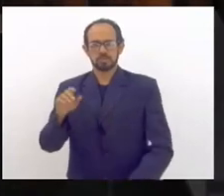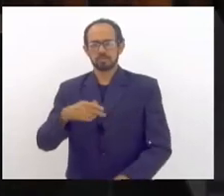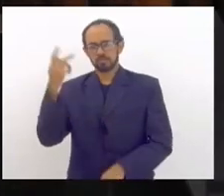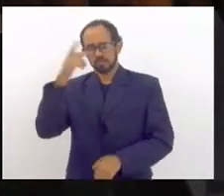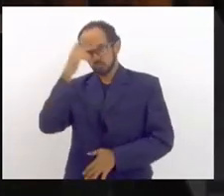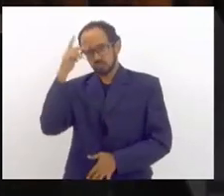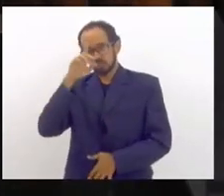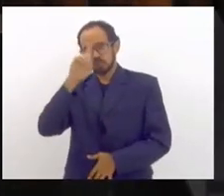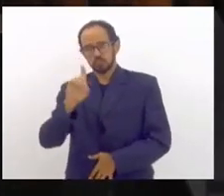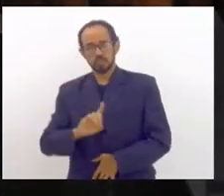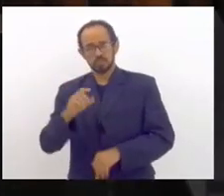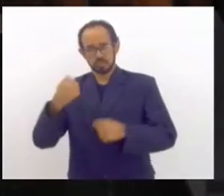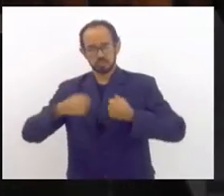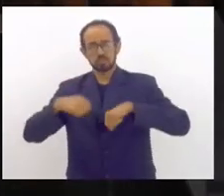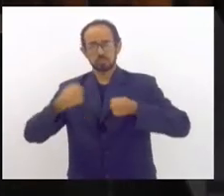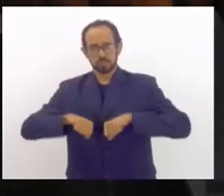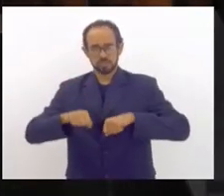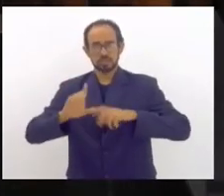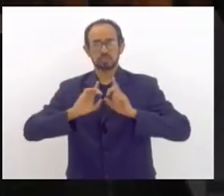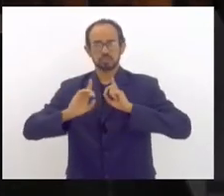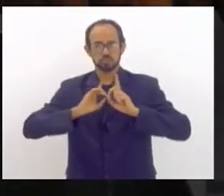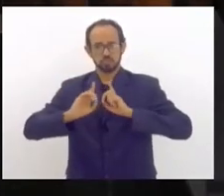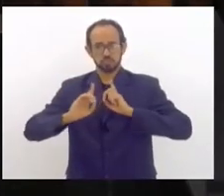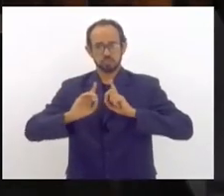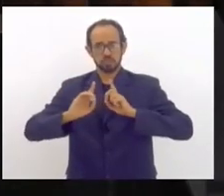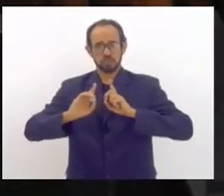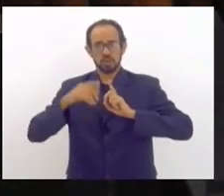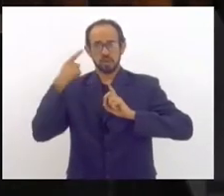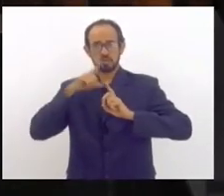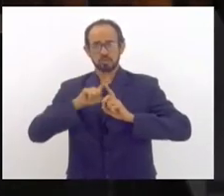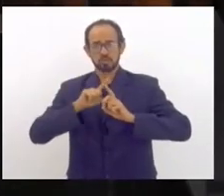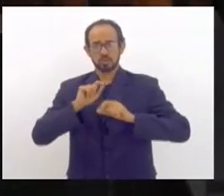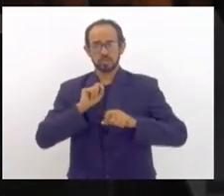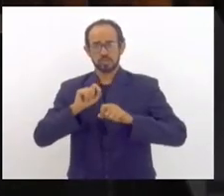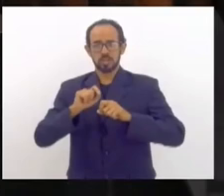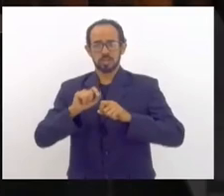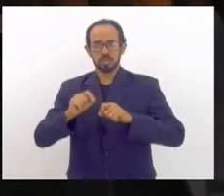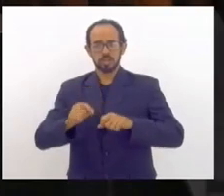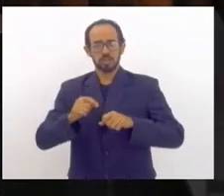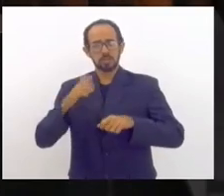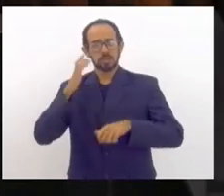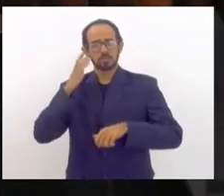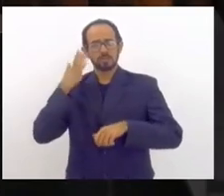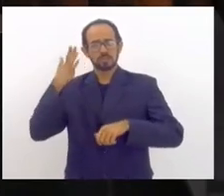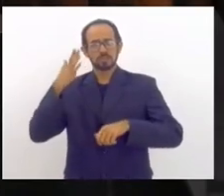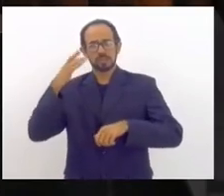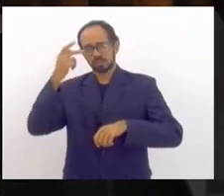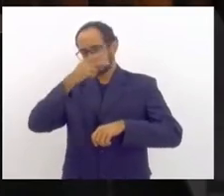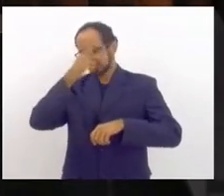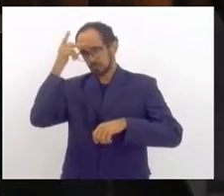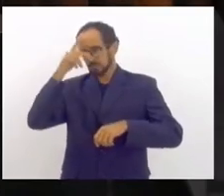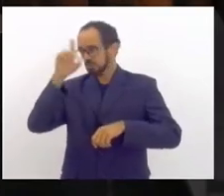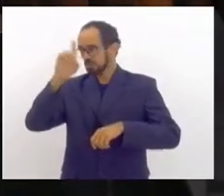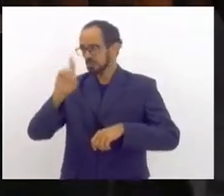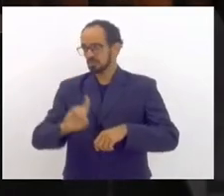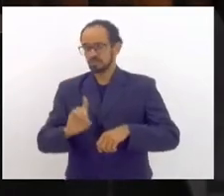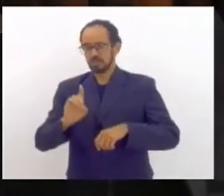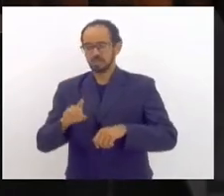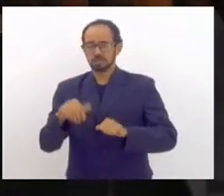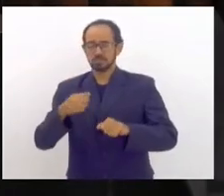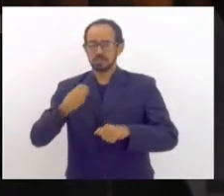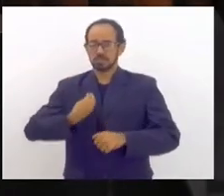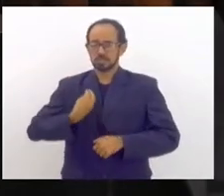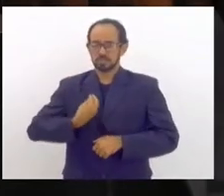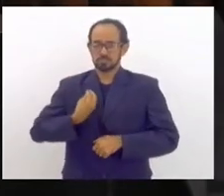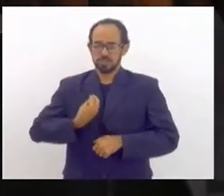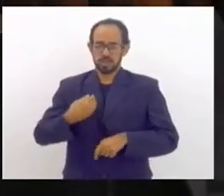também, a gente precisa discutir essa pauta. Da acessibilidade para trazer mais facilidade para as pessoas também que têm deficiências,